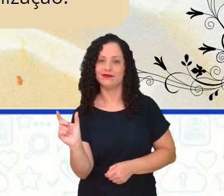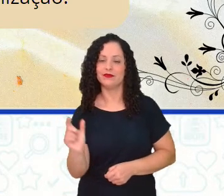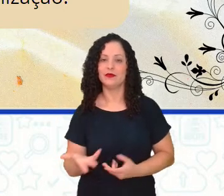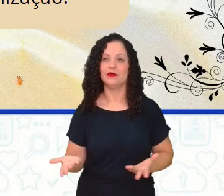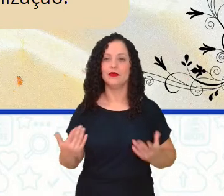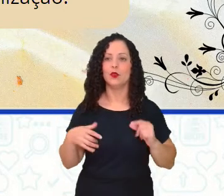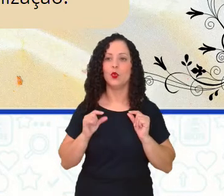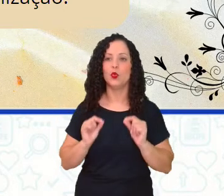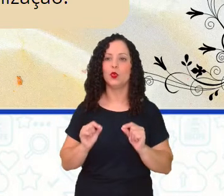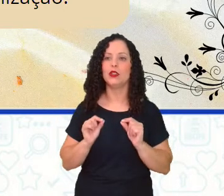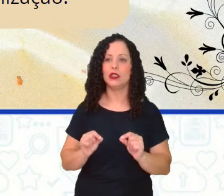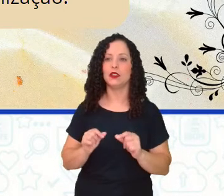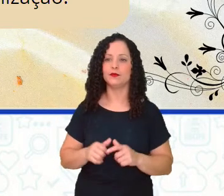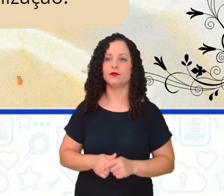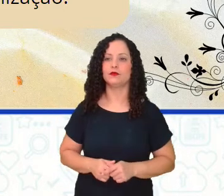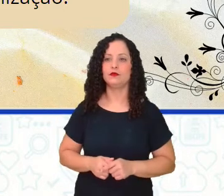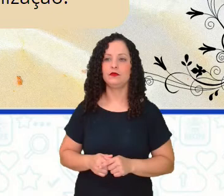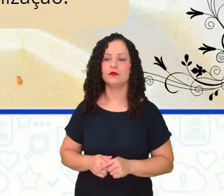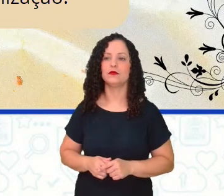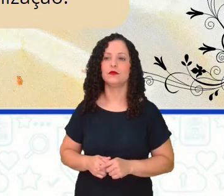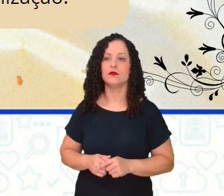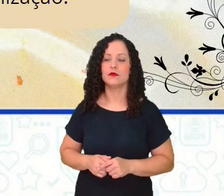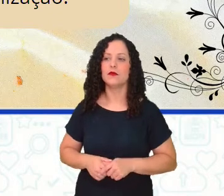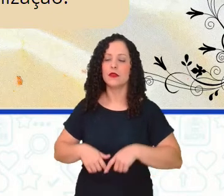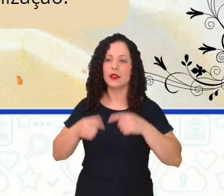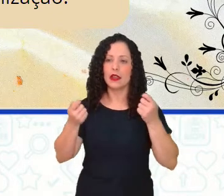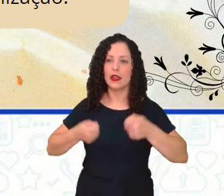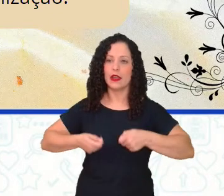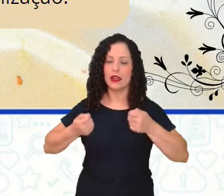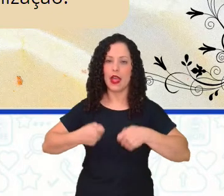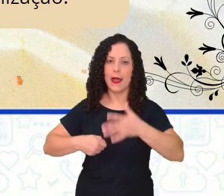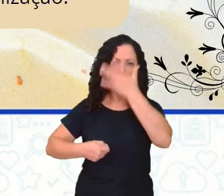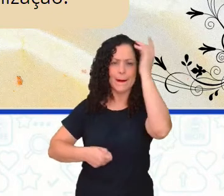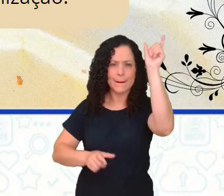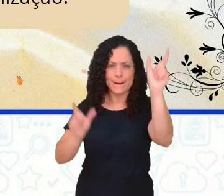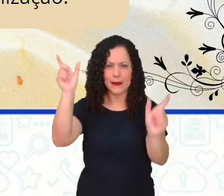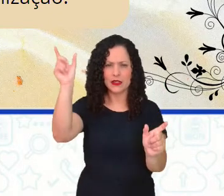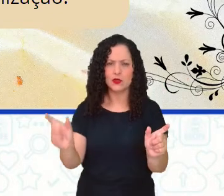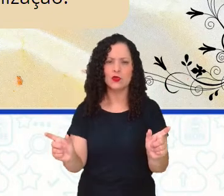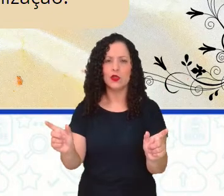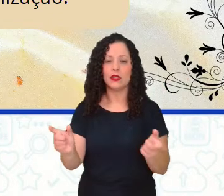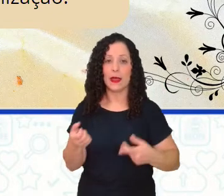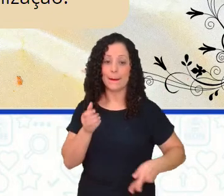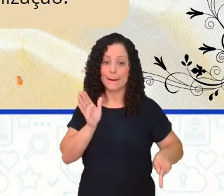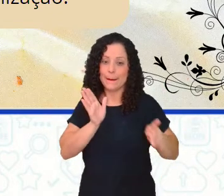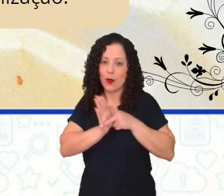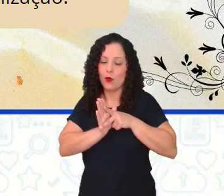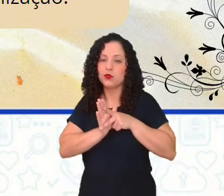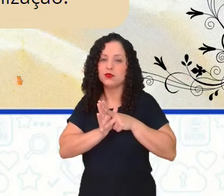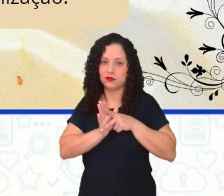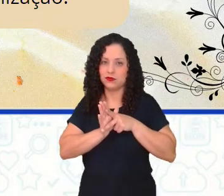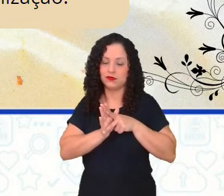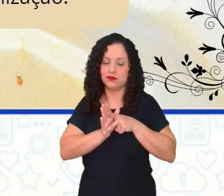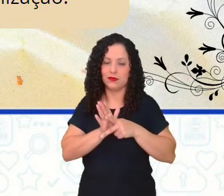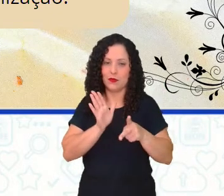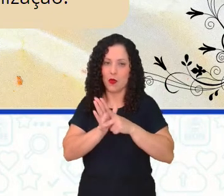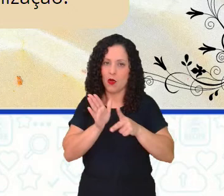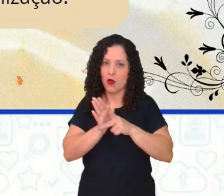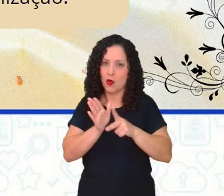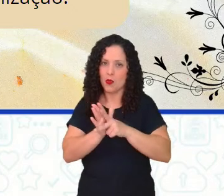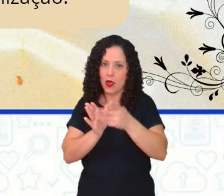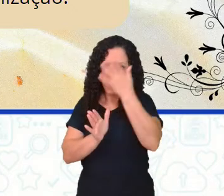aos prejudicados o direito de indenização, ou seja, pertence